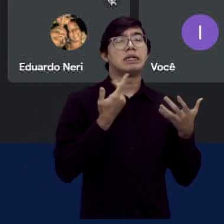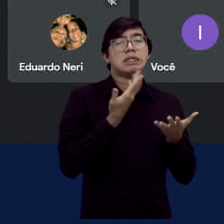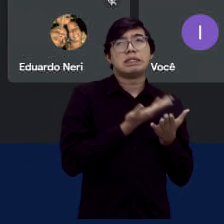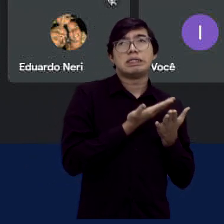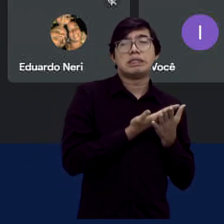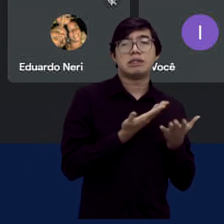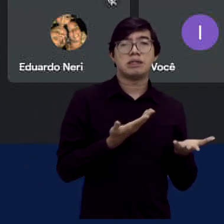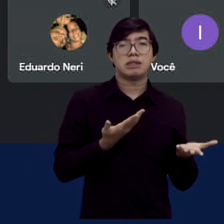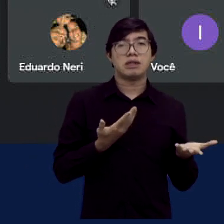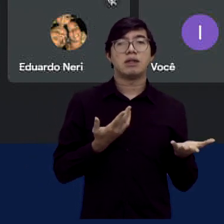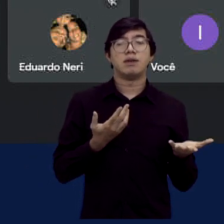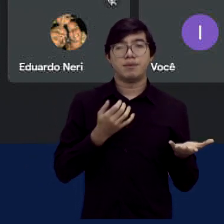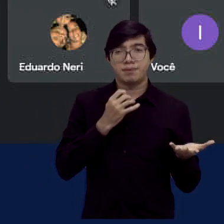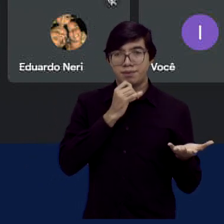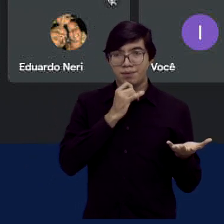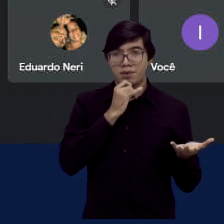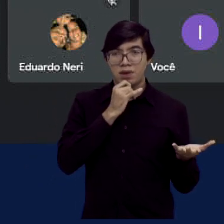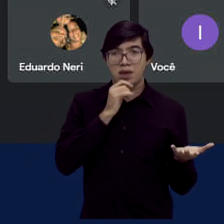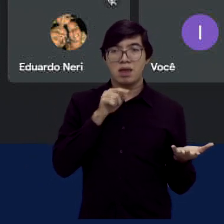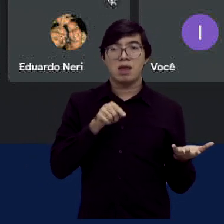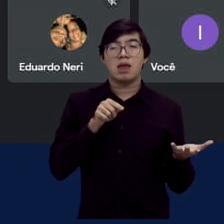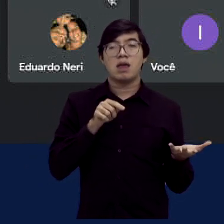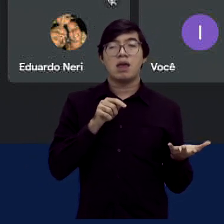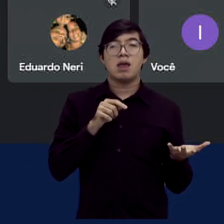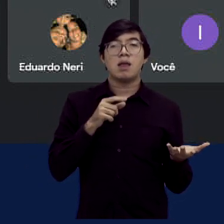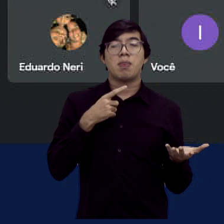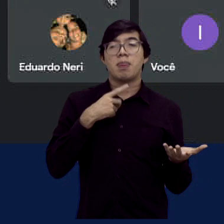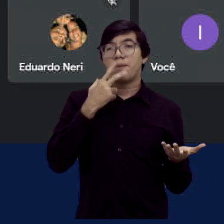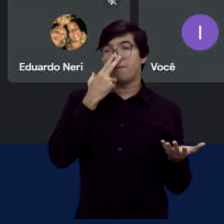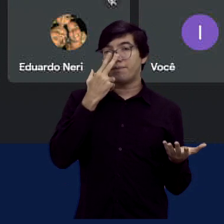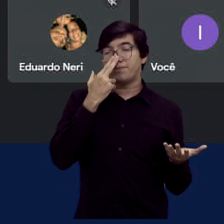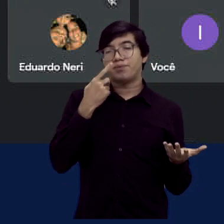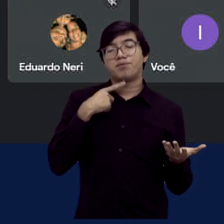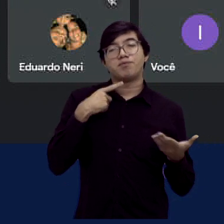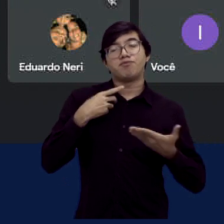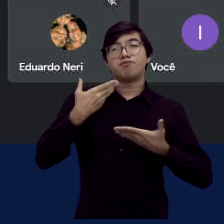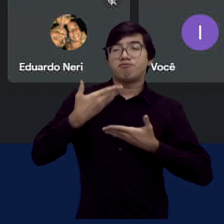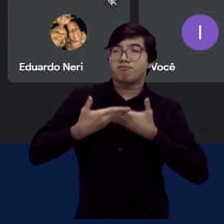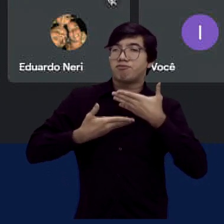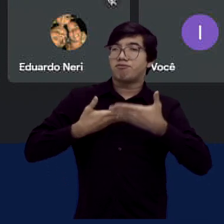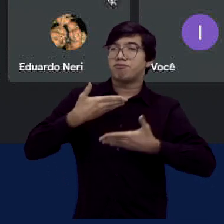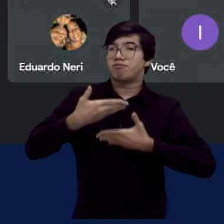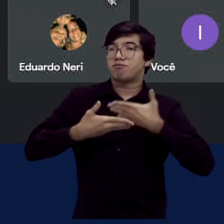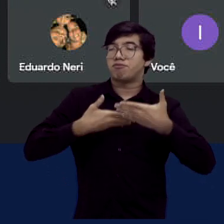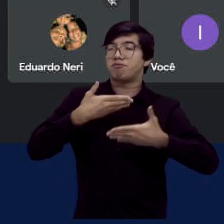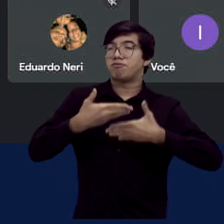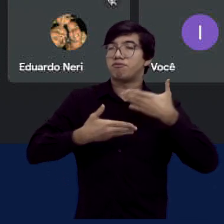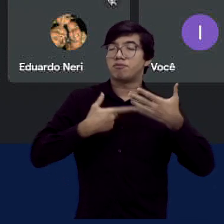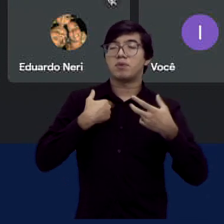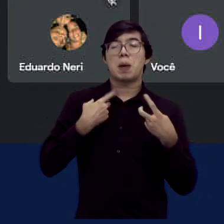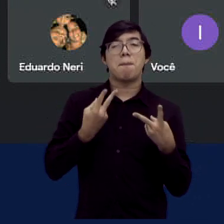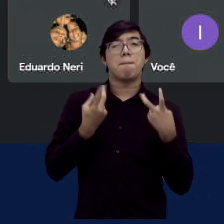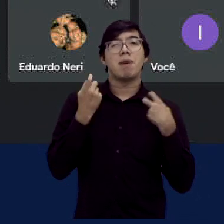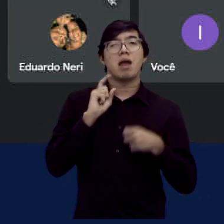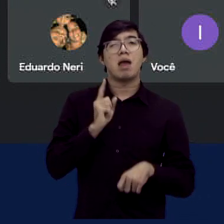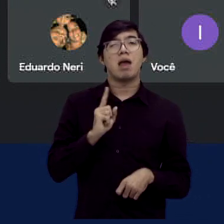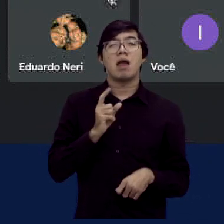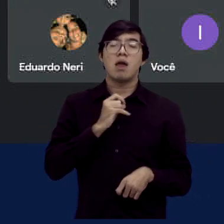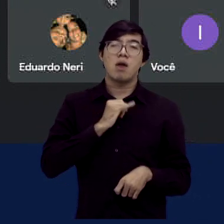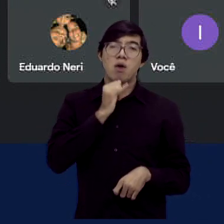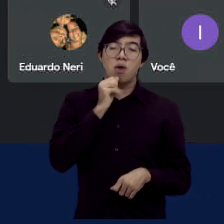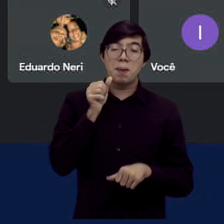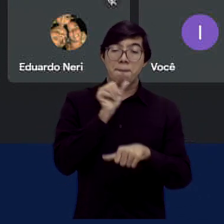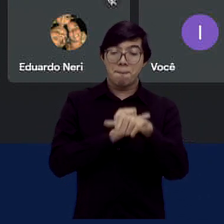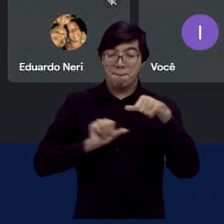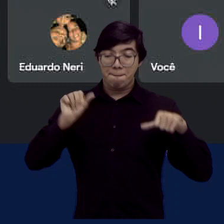né? E a gente não consegue pensar sobre ela. Quando você é retirado dessa rotina, seja através das férias ou de